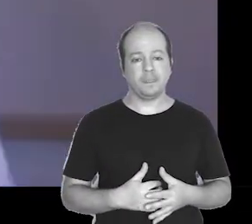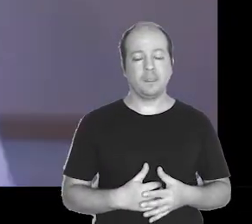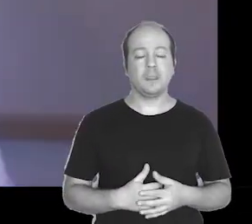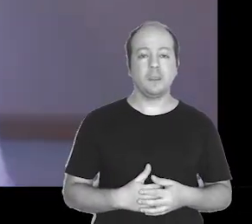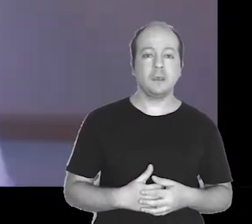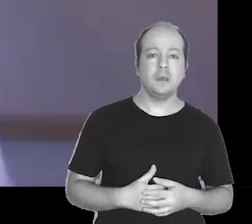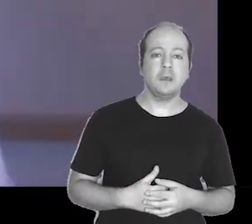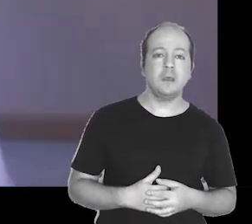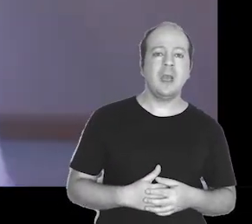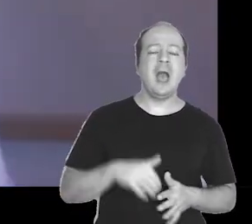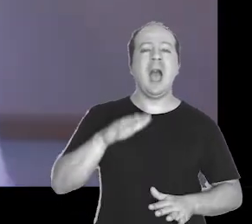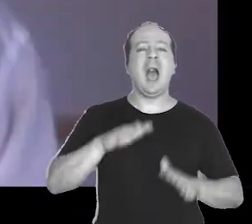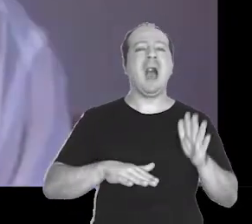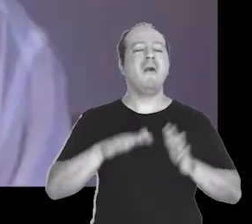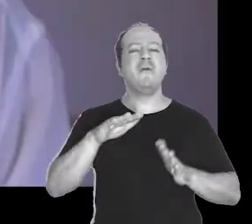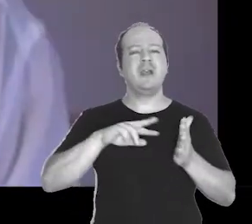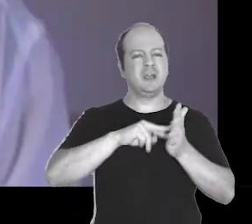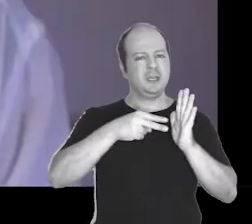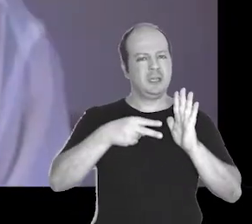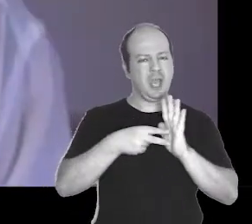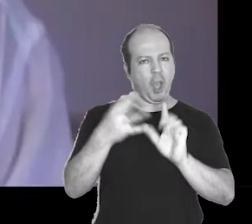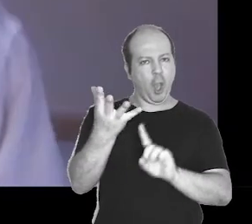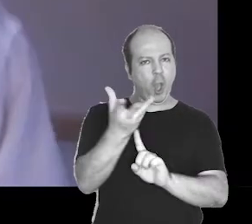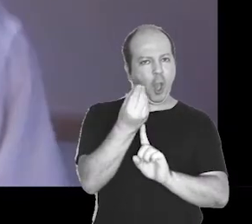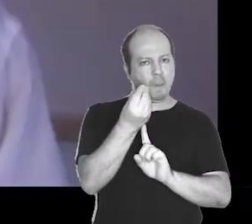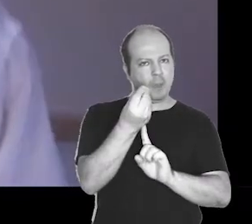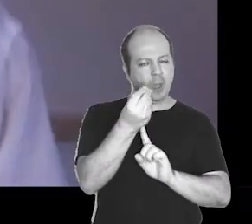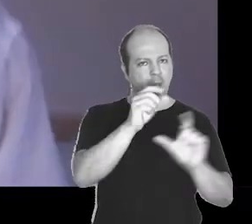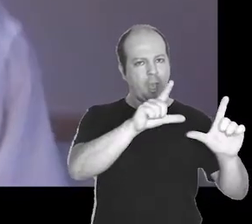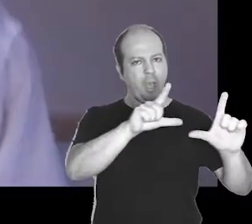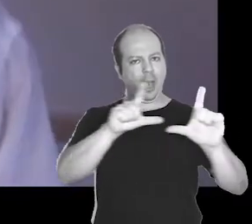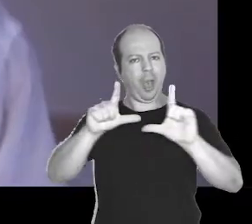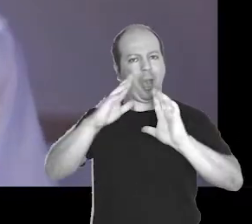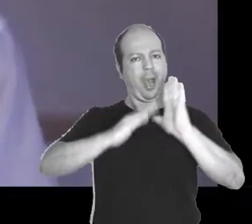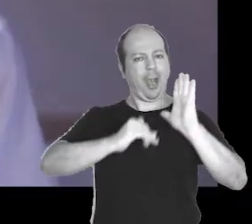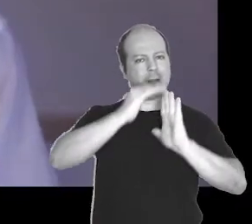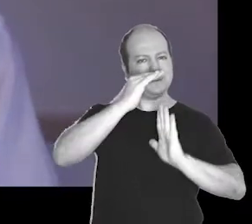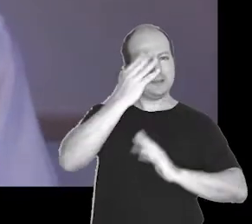É pelo adjetivo das obras de arte. Belo.